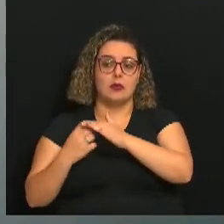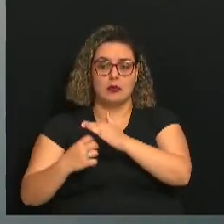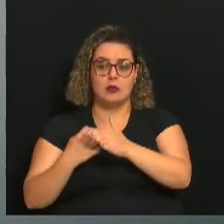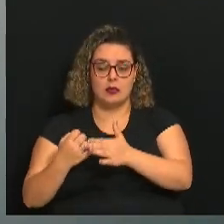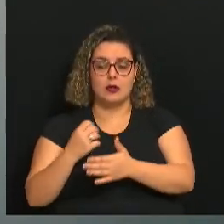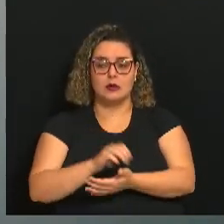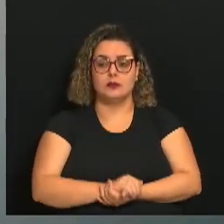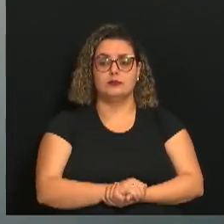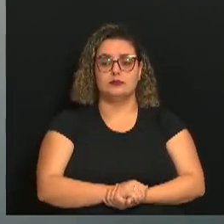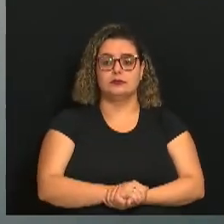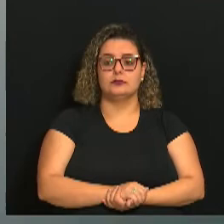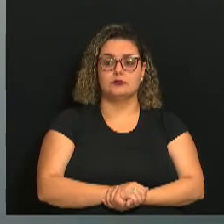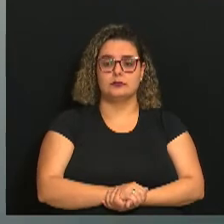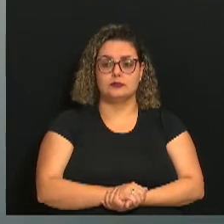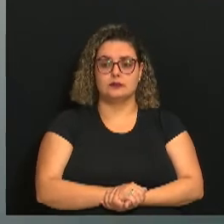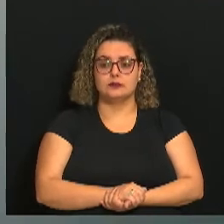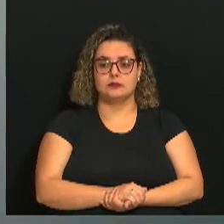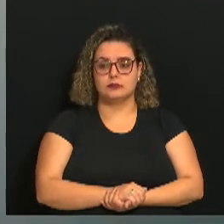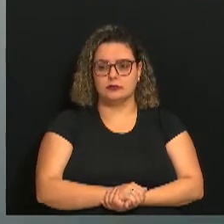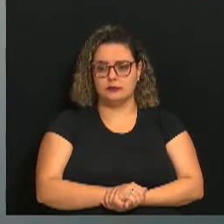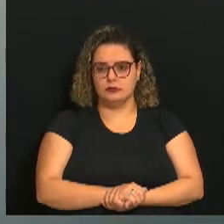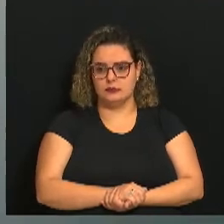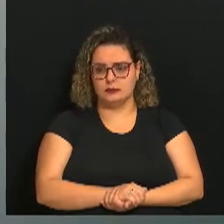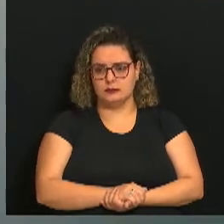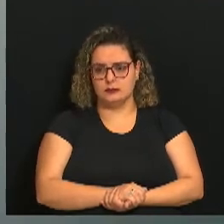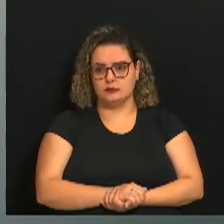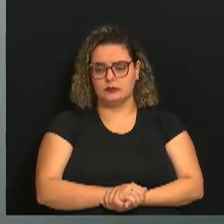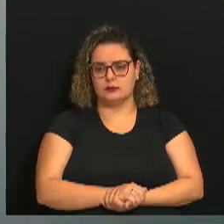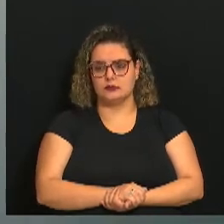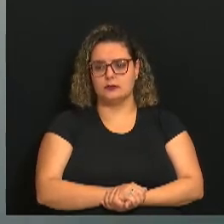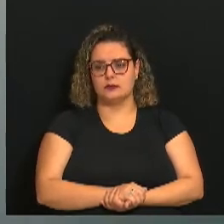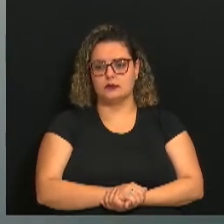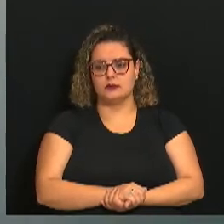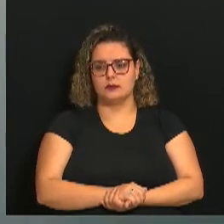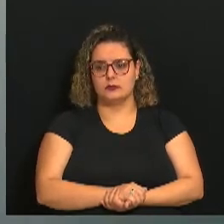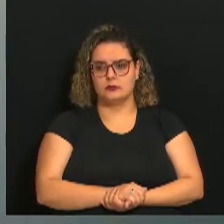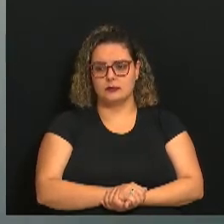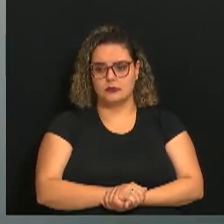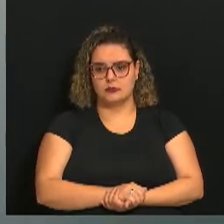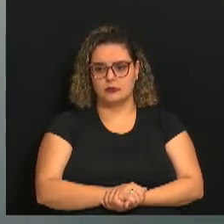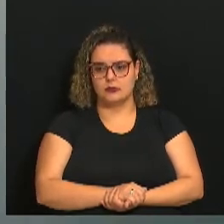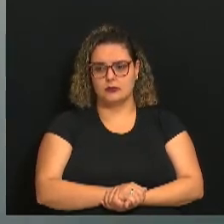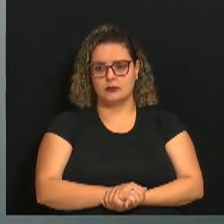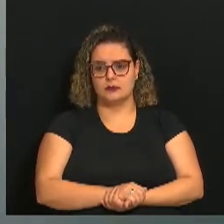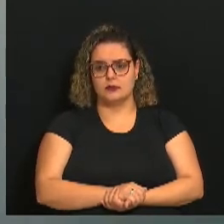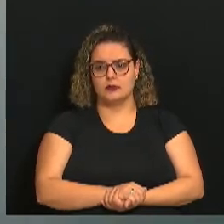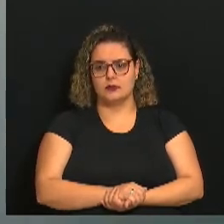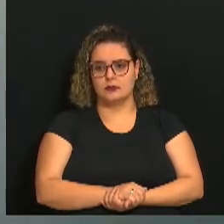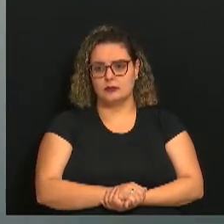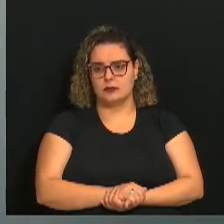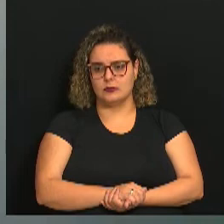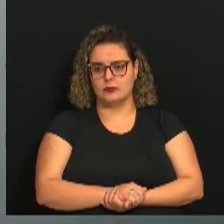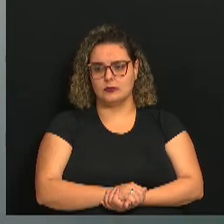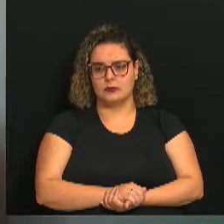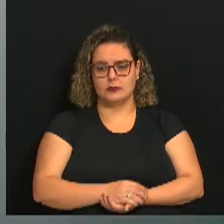feito 12 por 36, né? Então, 12 por 36, isso não é de hoje, acho que até